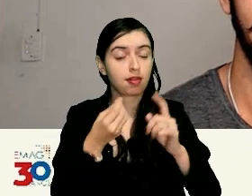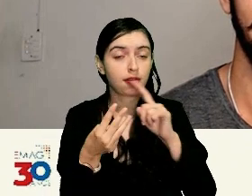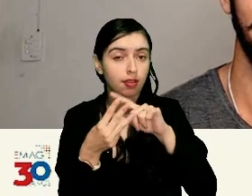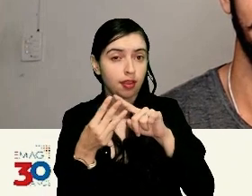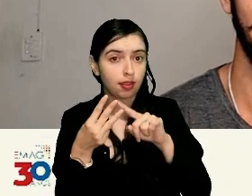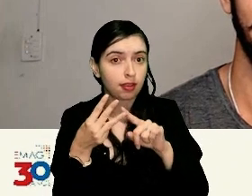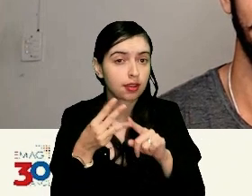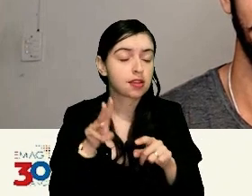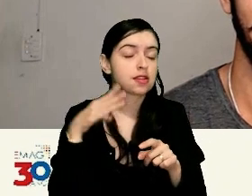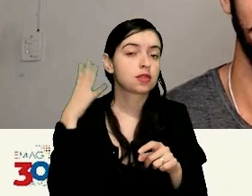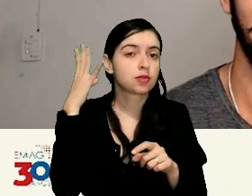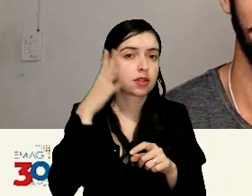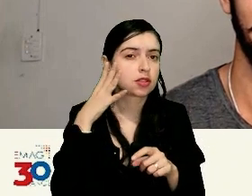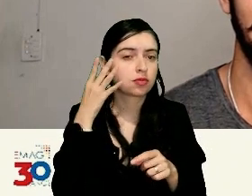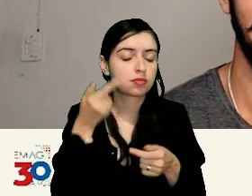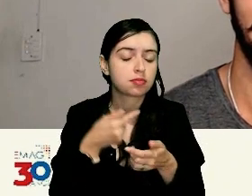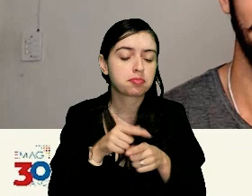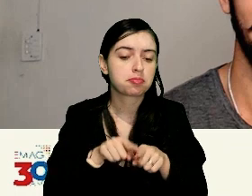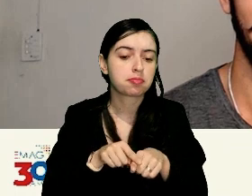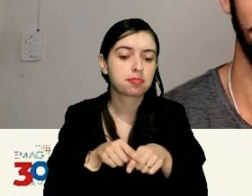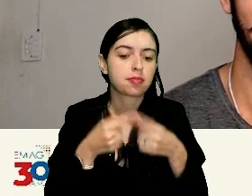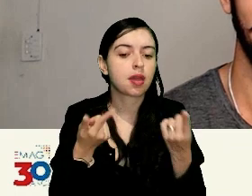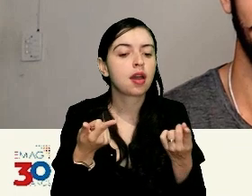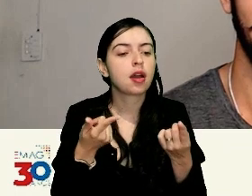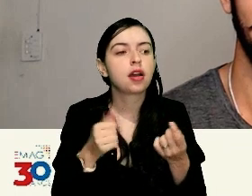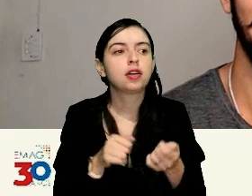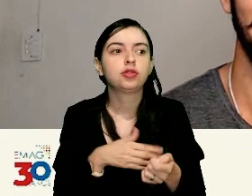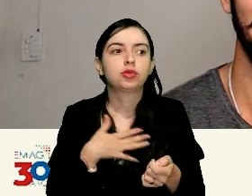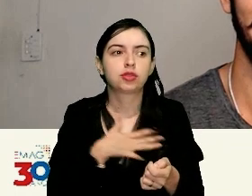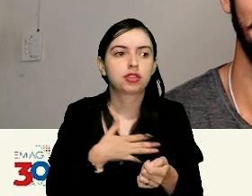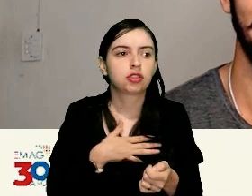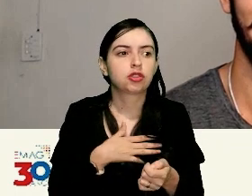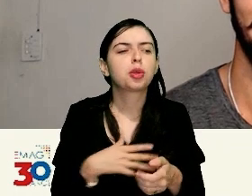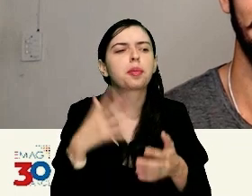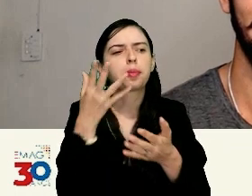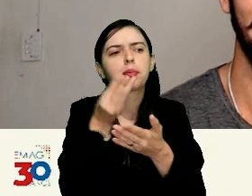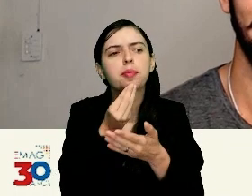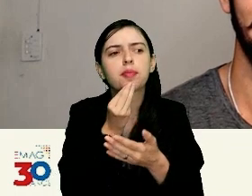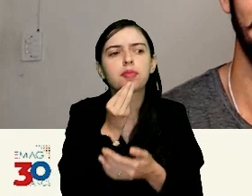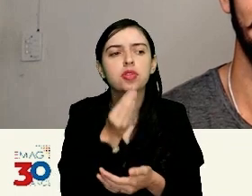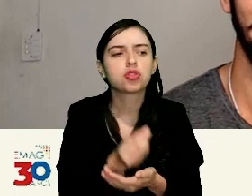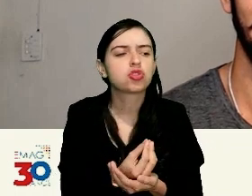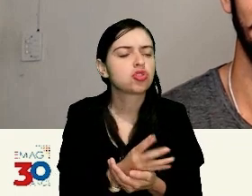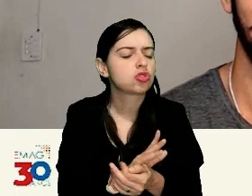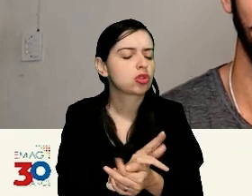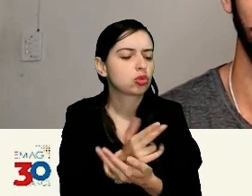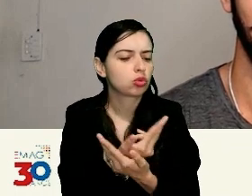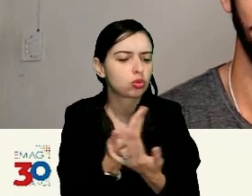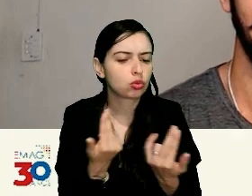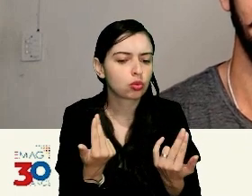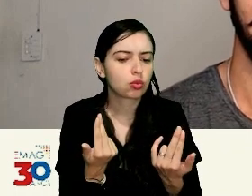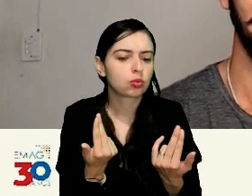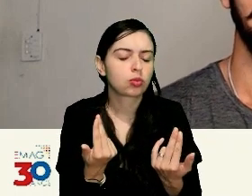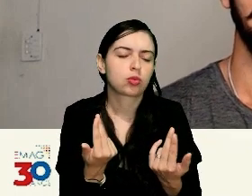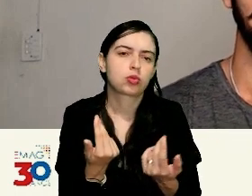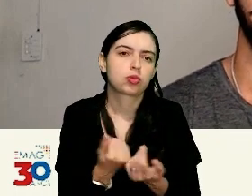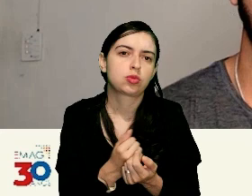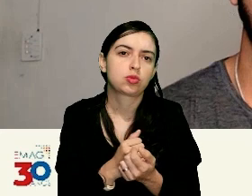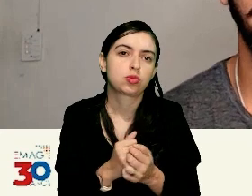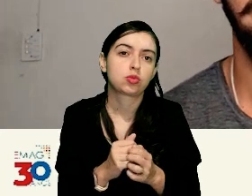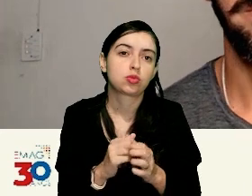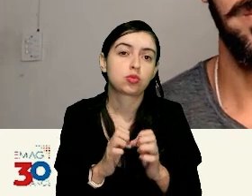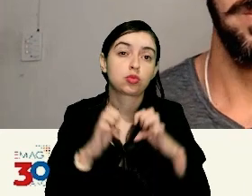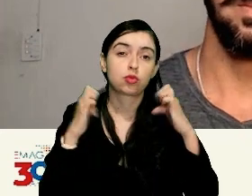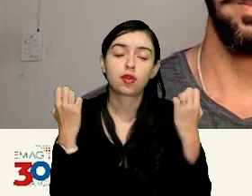eu gostaria de pedir a todos, eu falava aqui antes de começarmos na sala, que o evento é feito por todos nós,